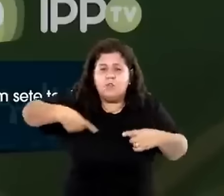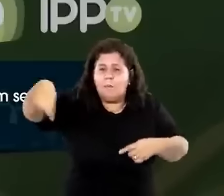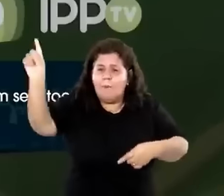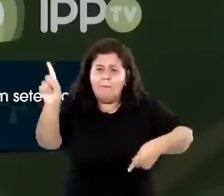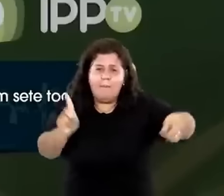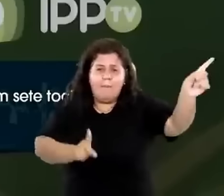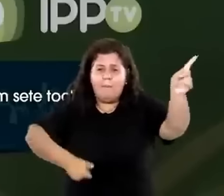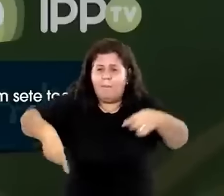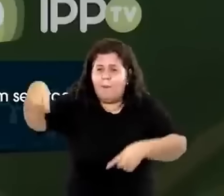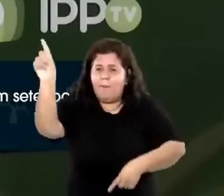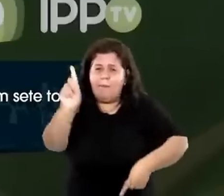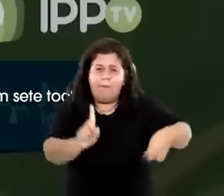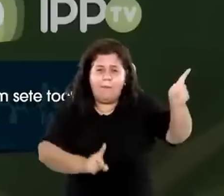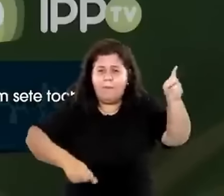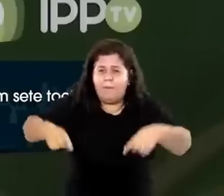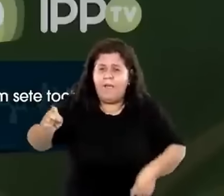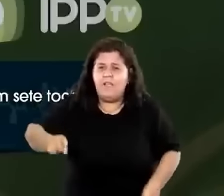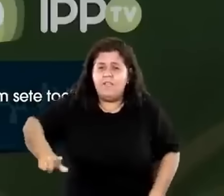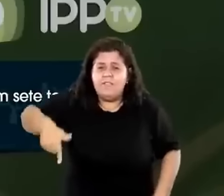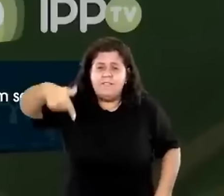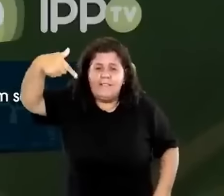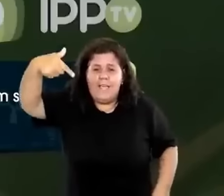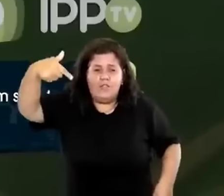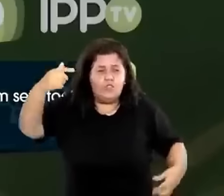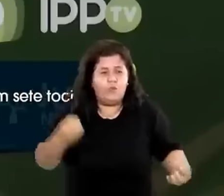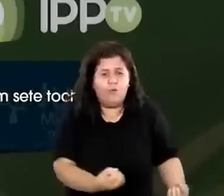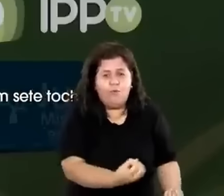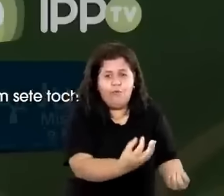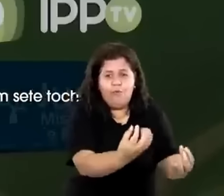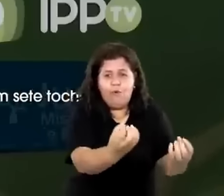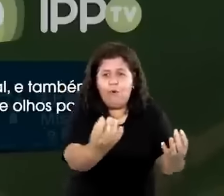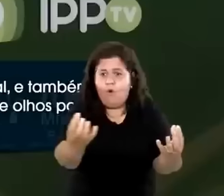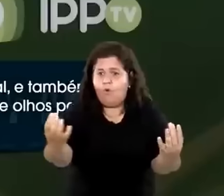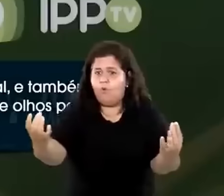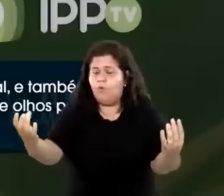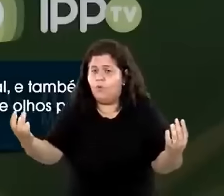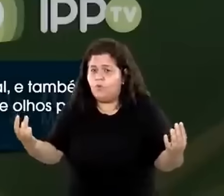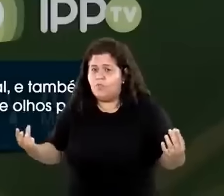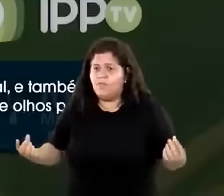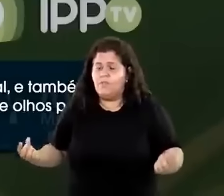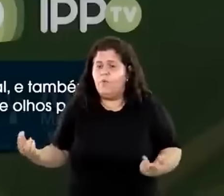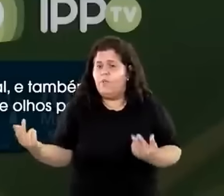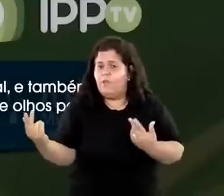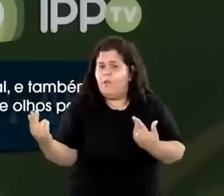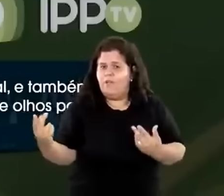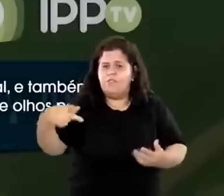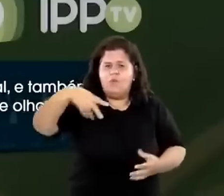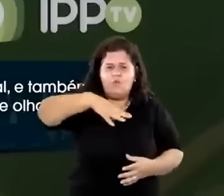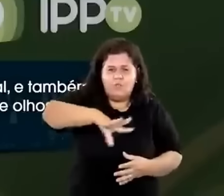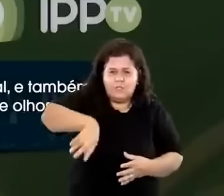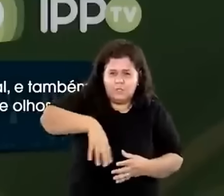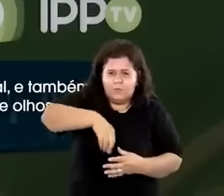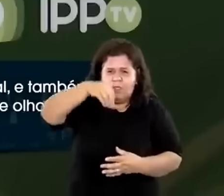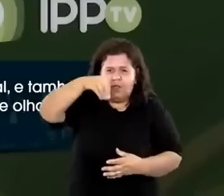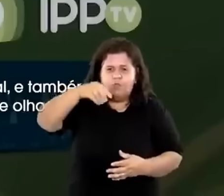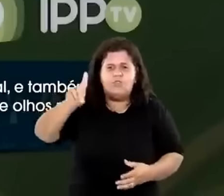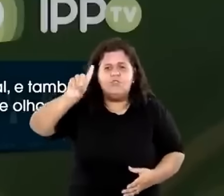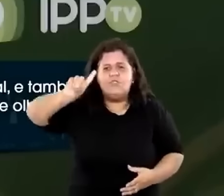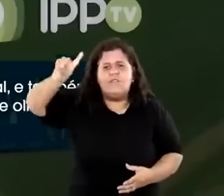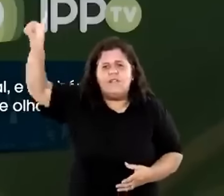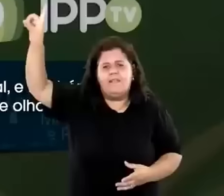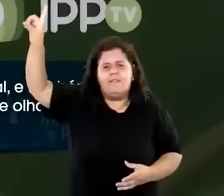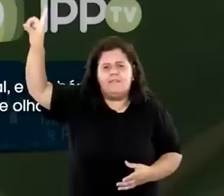do Trono ardem sete tochas de fogo que são os sete espíritos de Deus H Diante do Trono um como